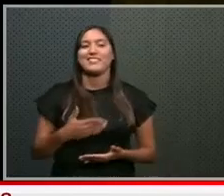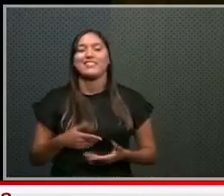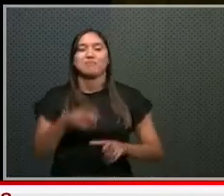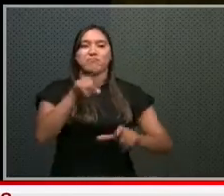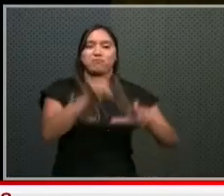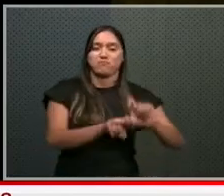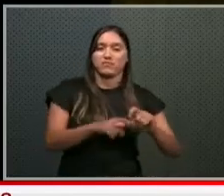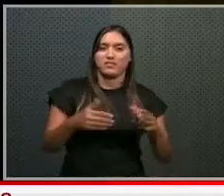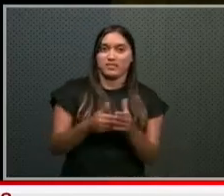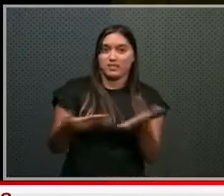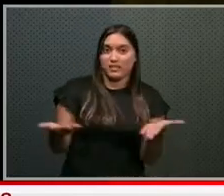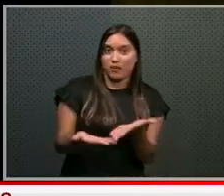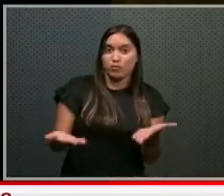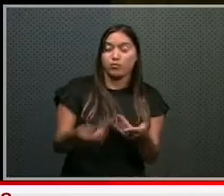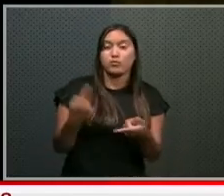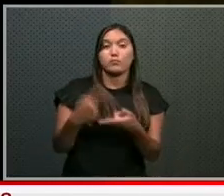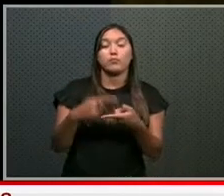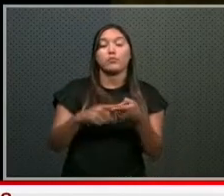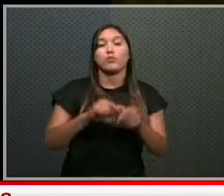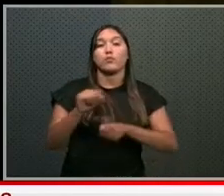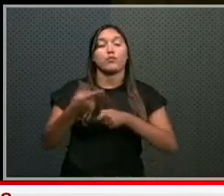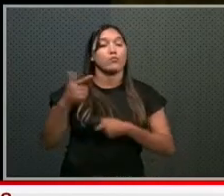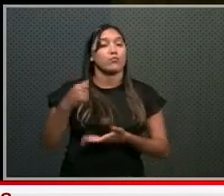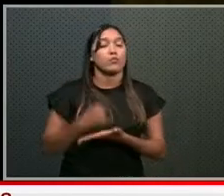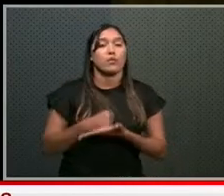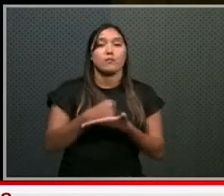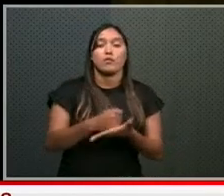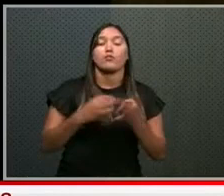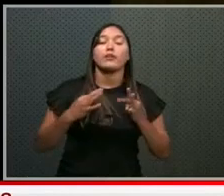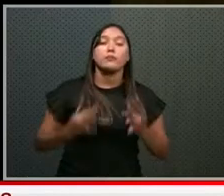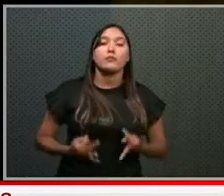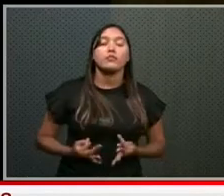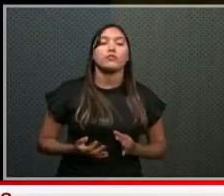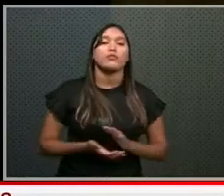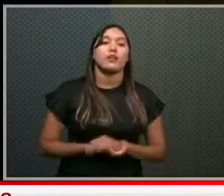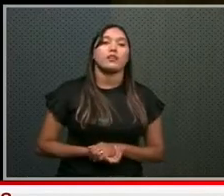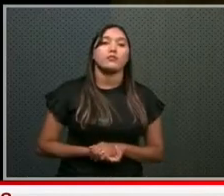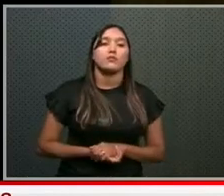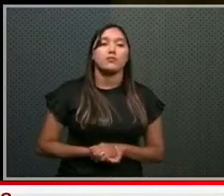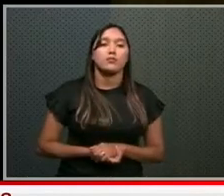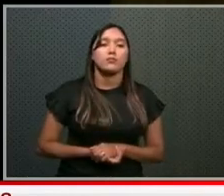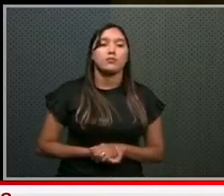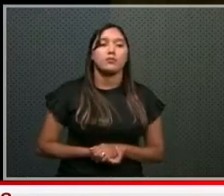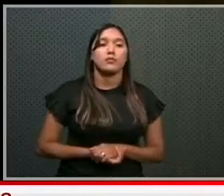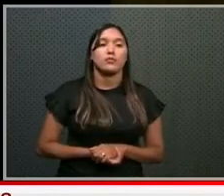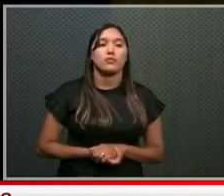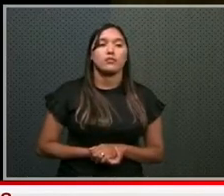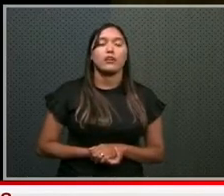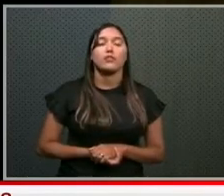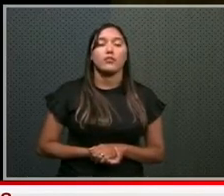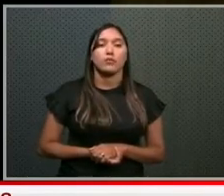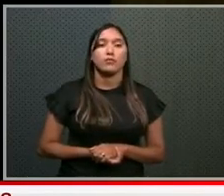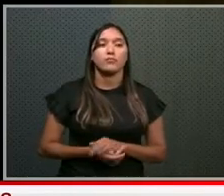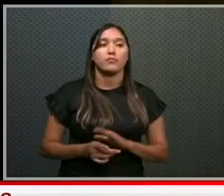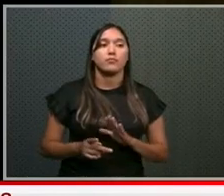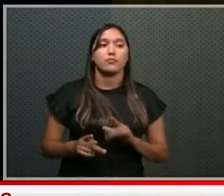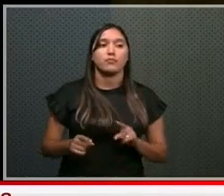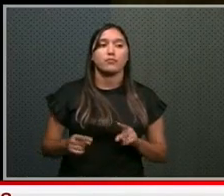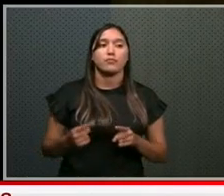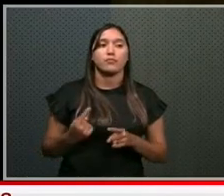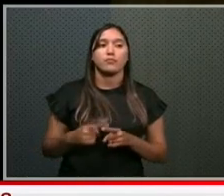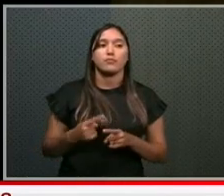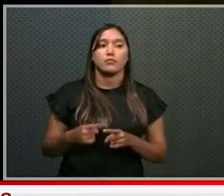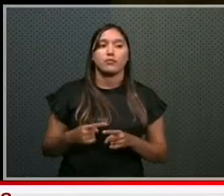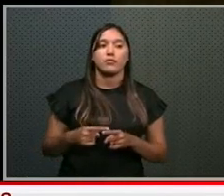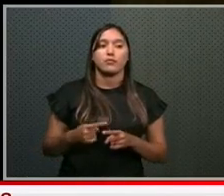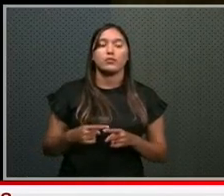hoje porque não tivemos uma assistência técnica que pudesse realmente nos dar condição de vida para poder produzir cada vez mais